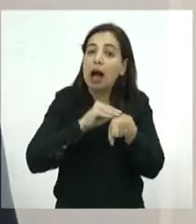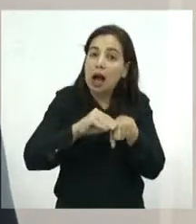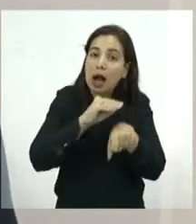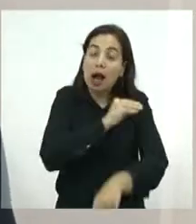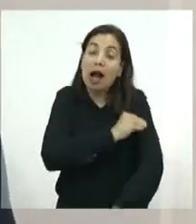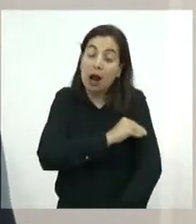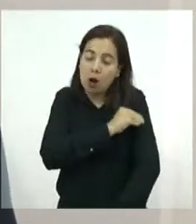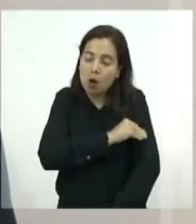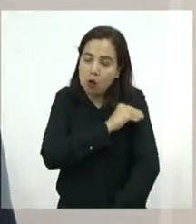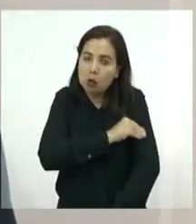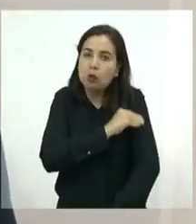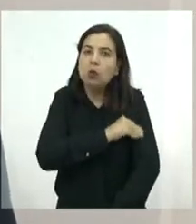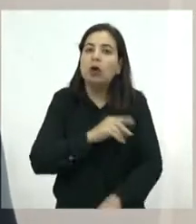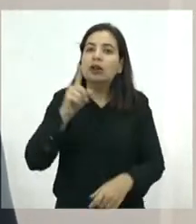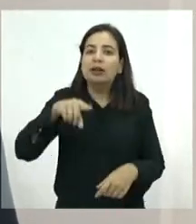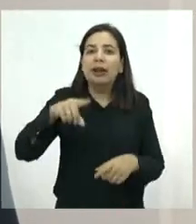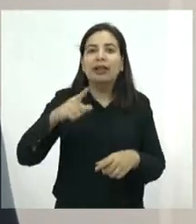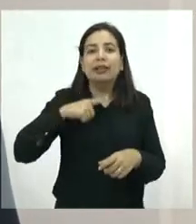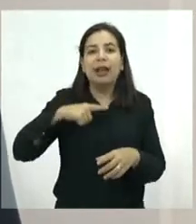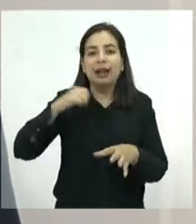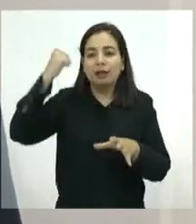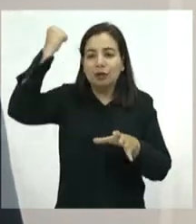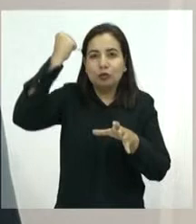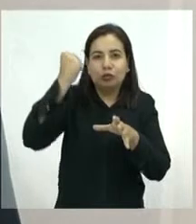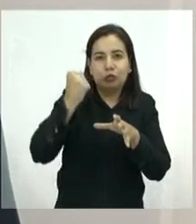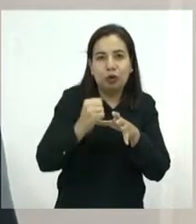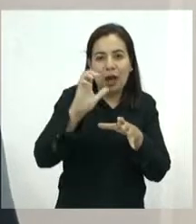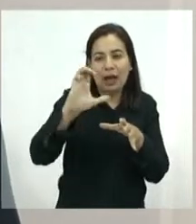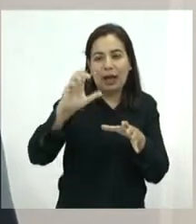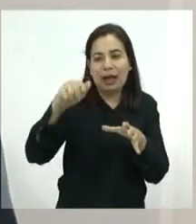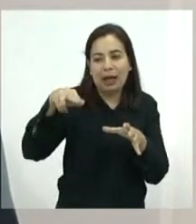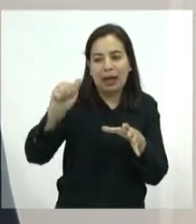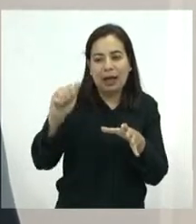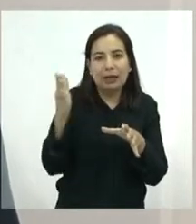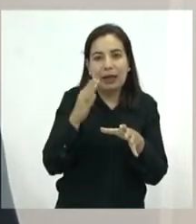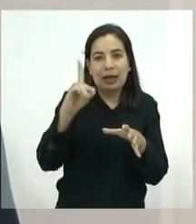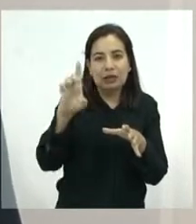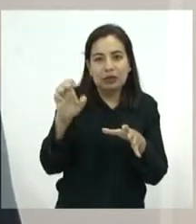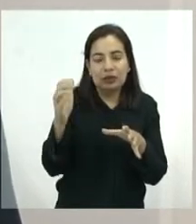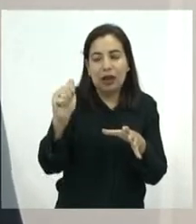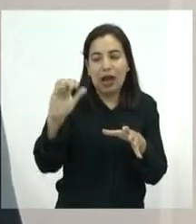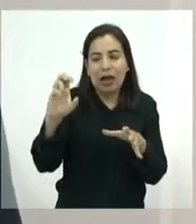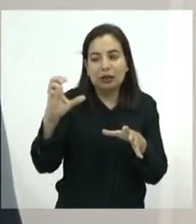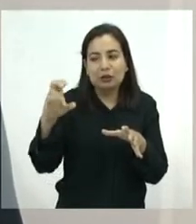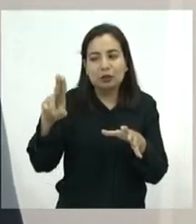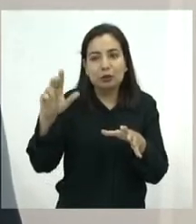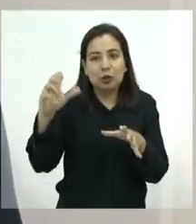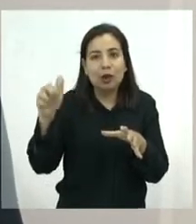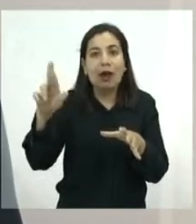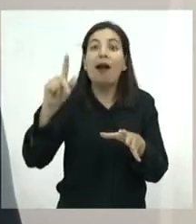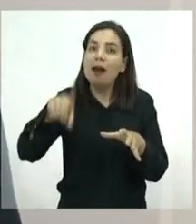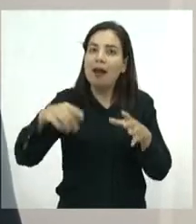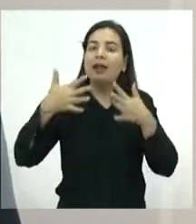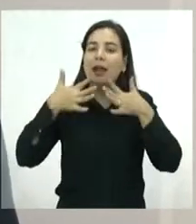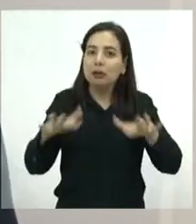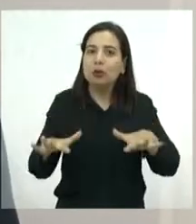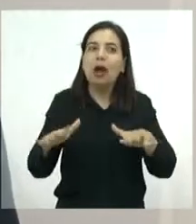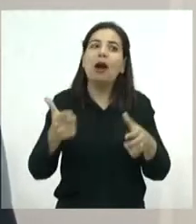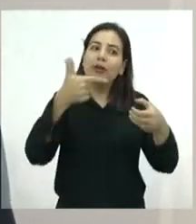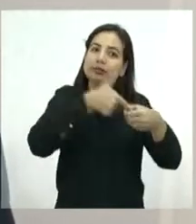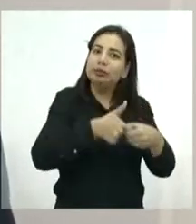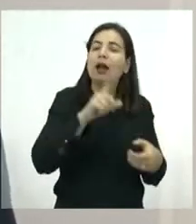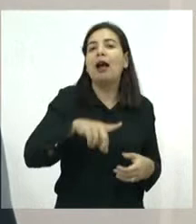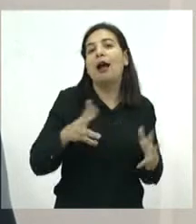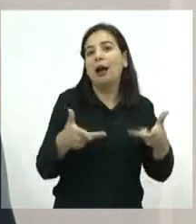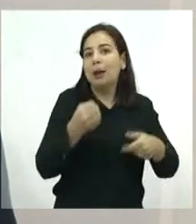combustível renovável, ou o biodiesel. A nossa próxima etapa aí, depois de esta etapa cumprida, é a gente propor que os ônibus, né, todos